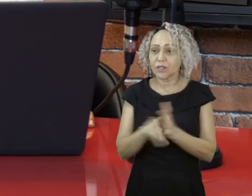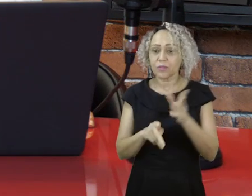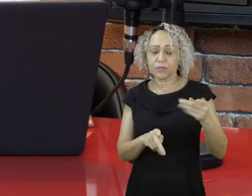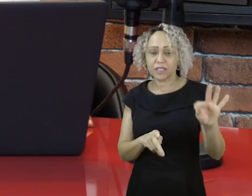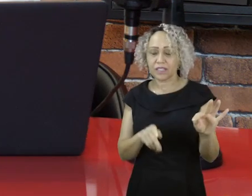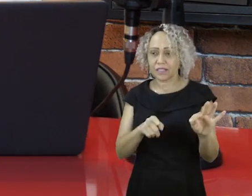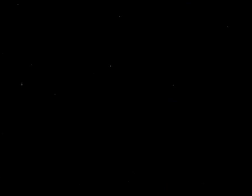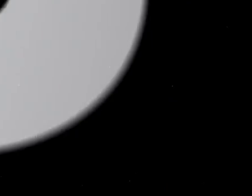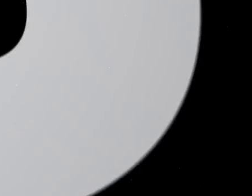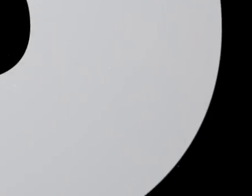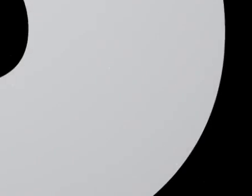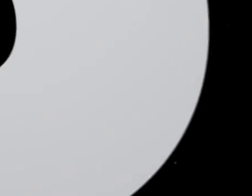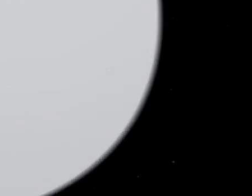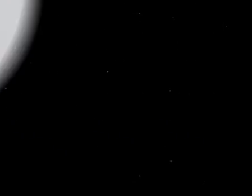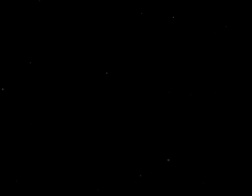PT.